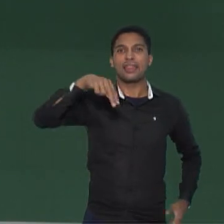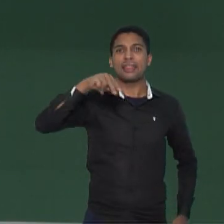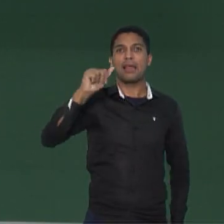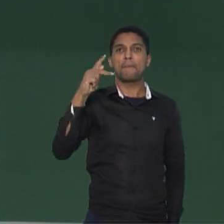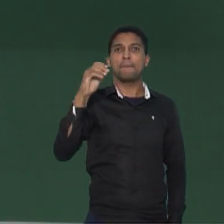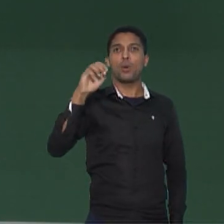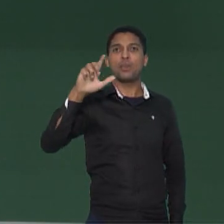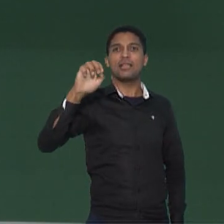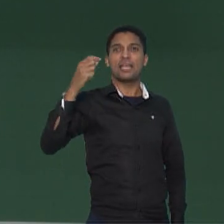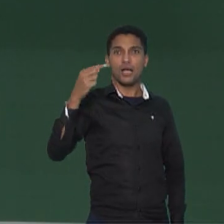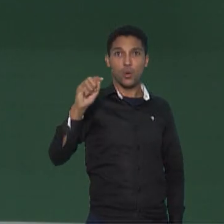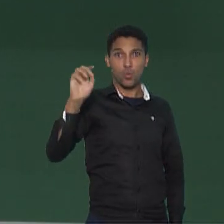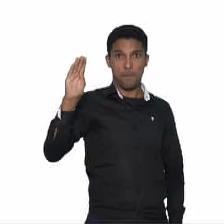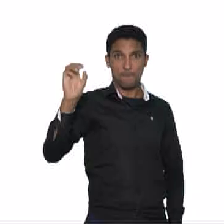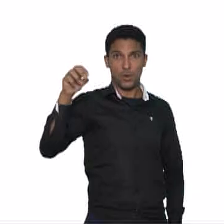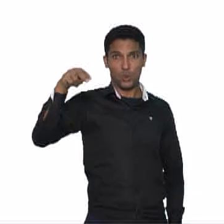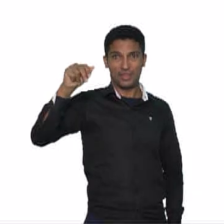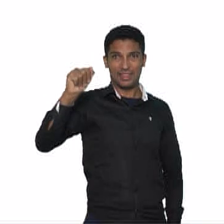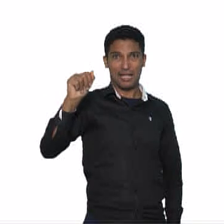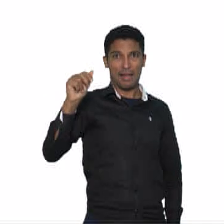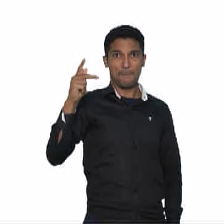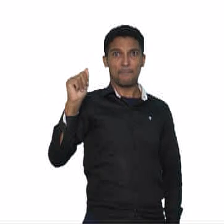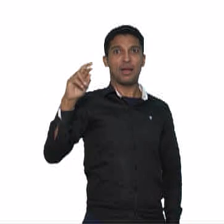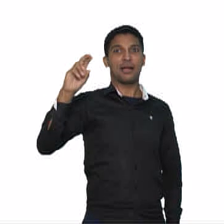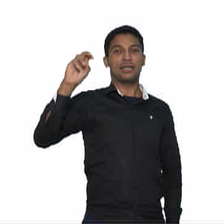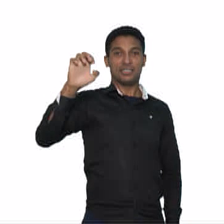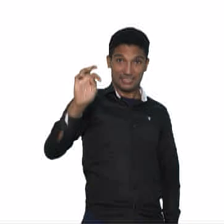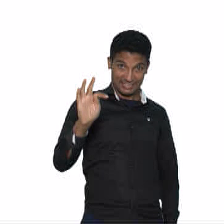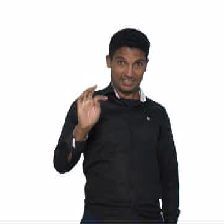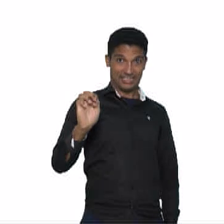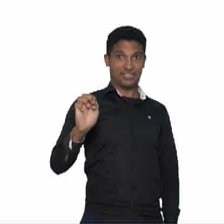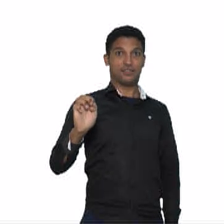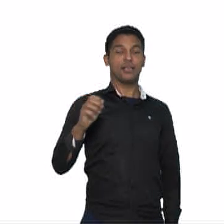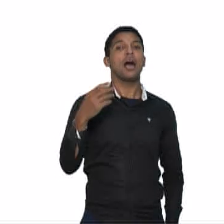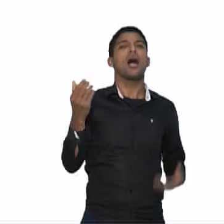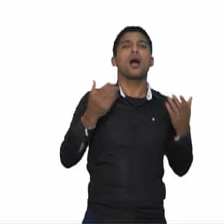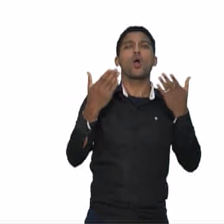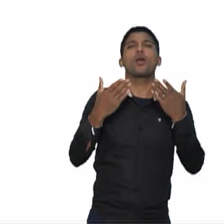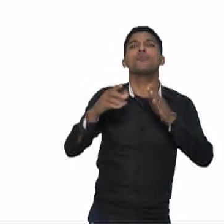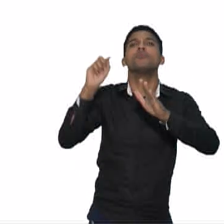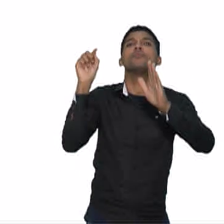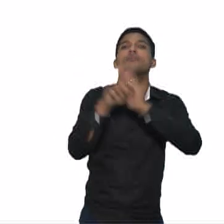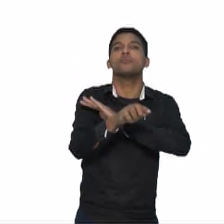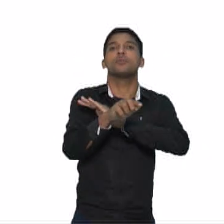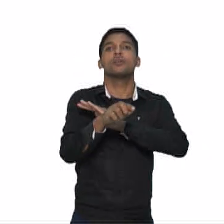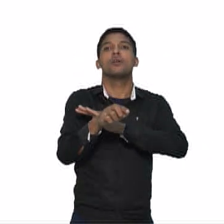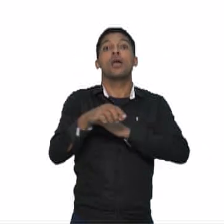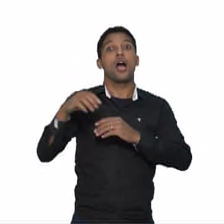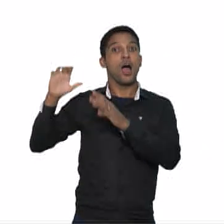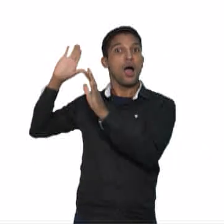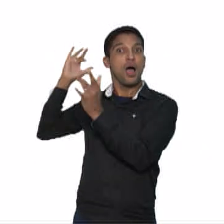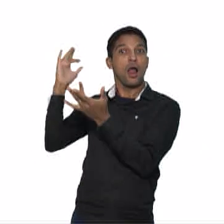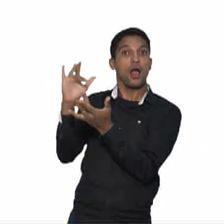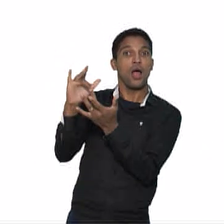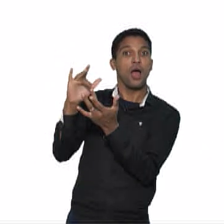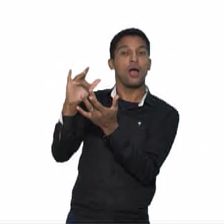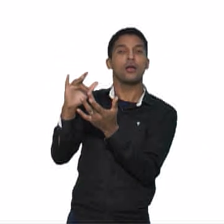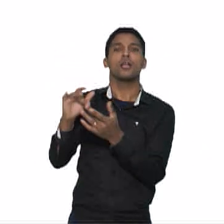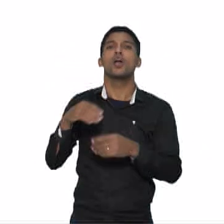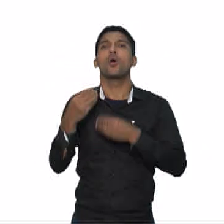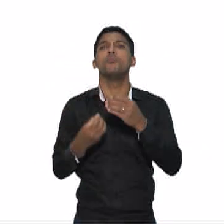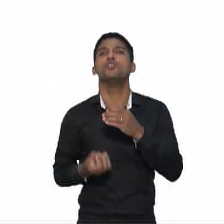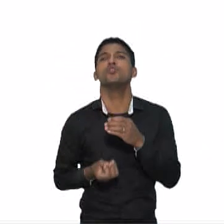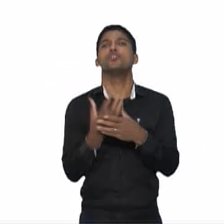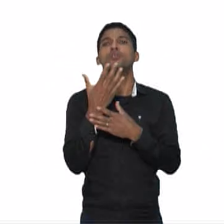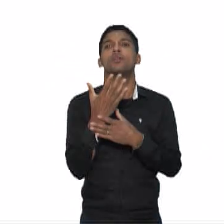Primeiro testezinho para vocês sobre o neoclassicismo, é correto? Número 1. Surgiu na segunda metade do século